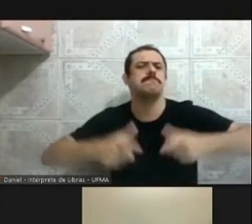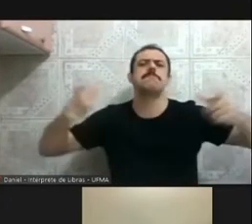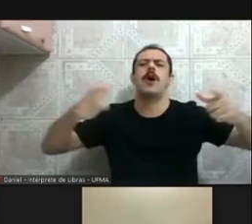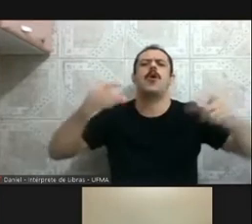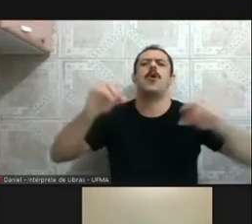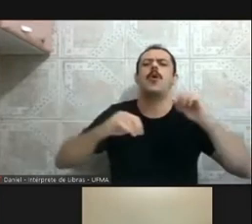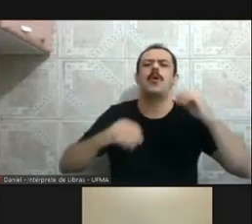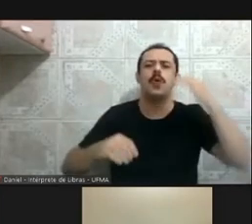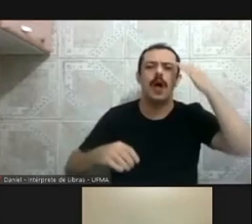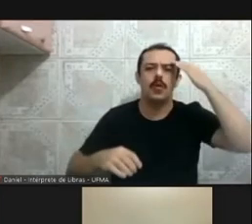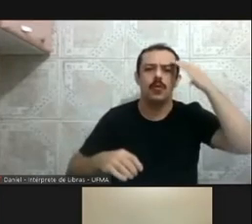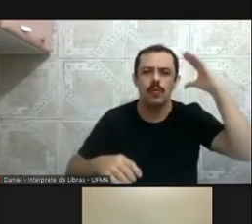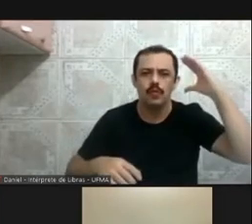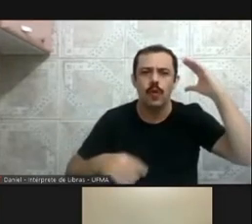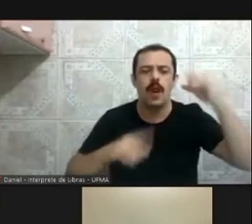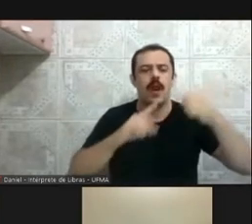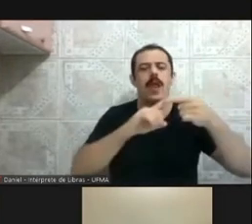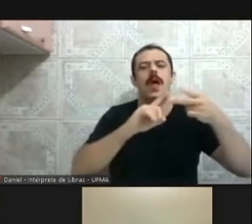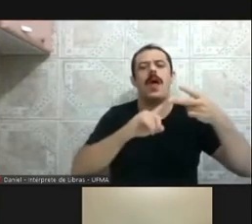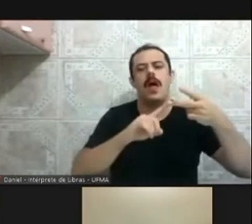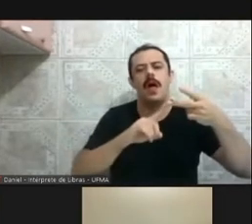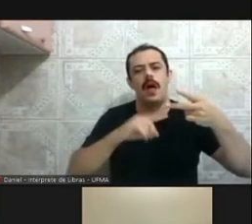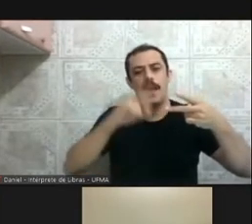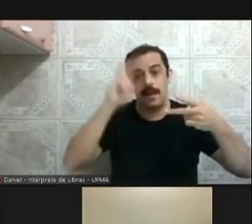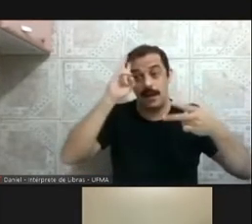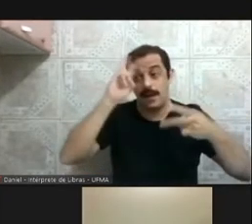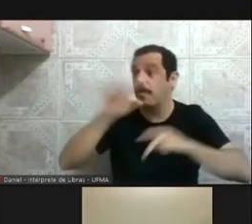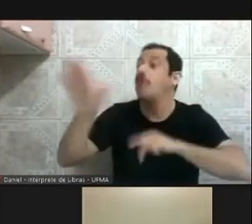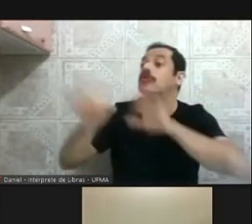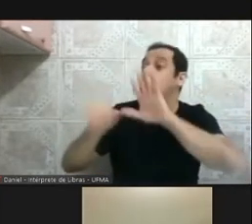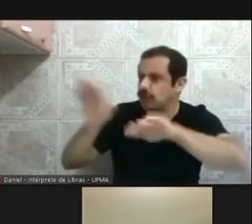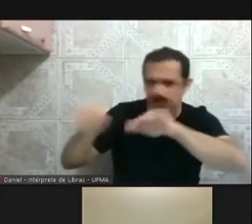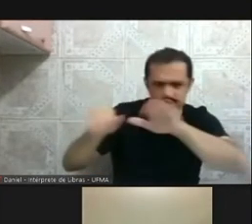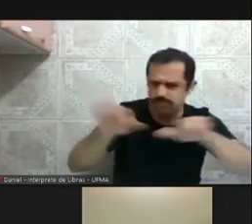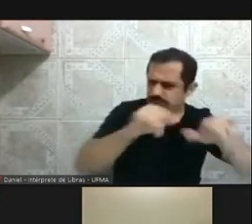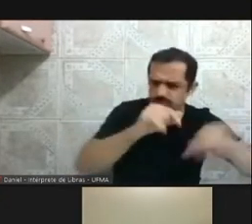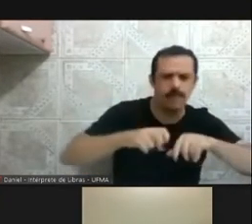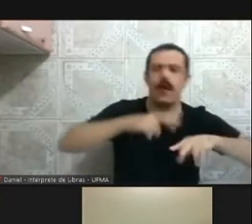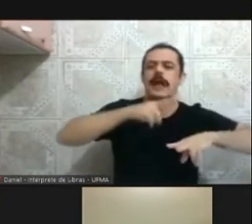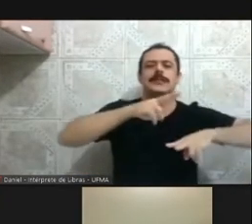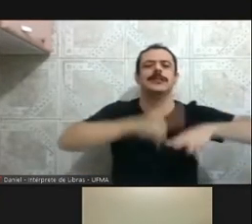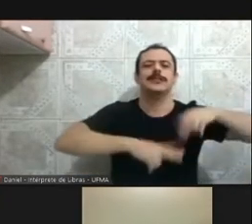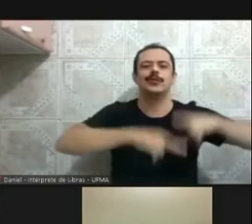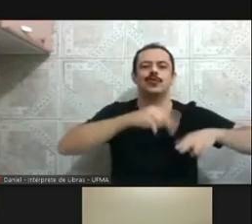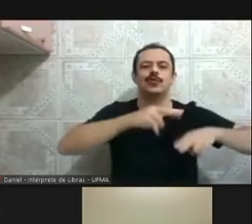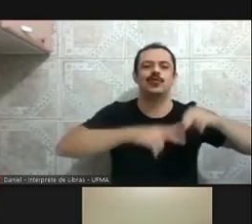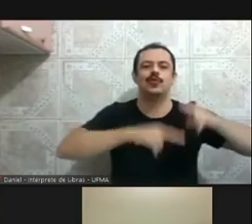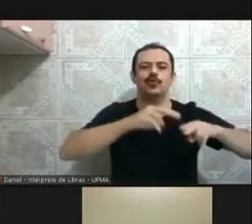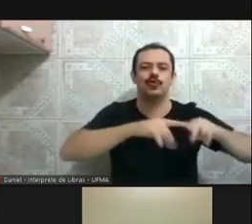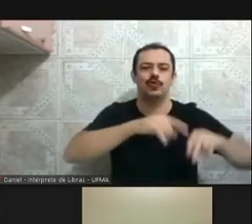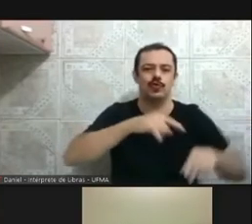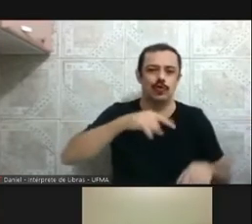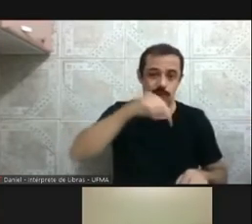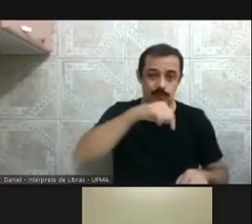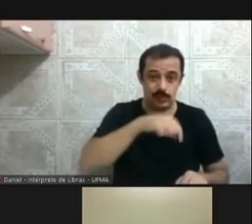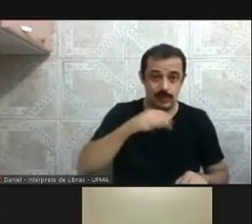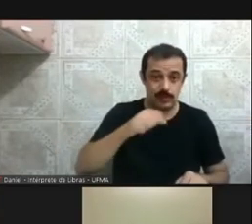culturais, folclóricas, que é o São João do Maranhão. E o nosso Guarnicê, nós temos isso já no nosso dicionário.